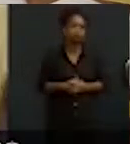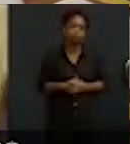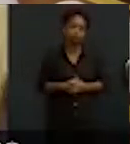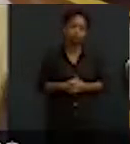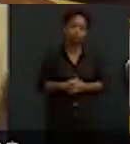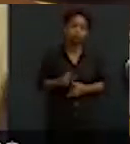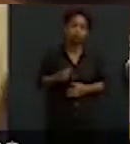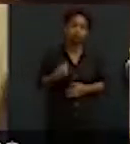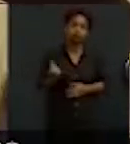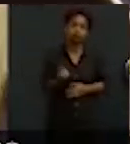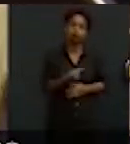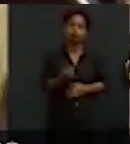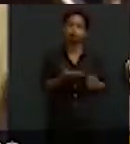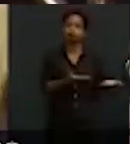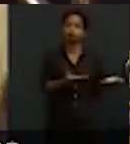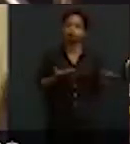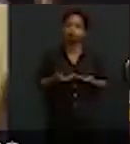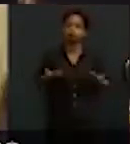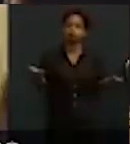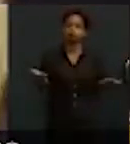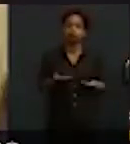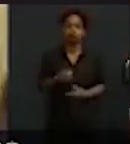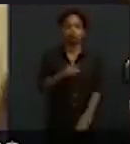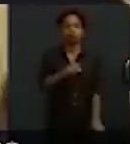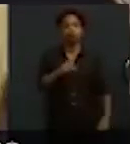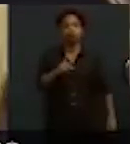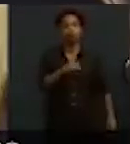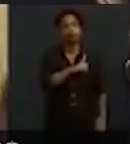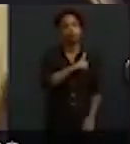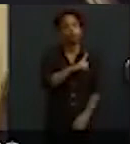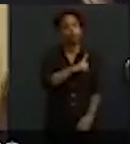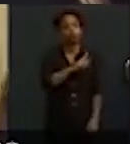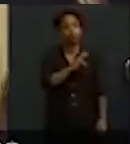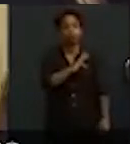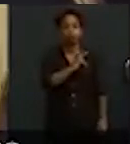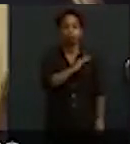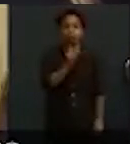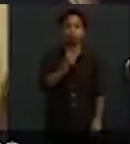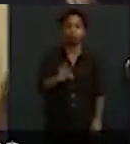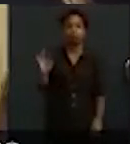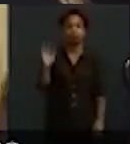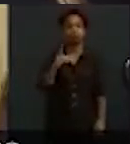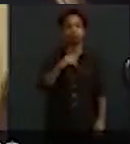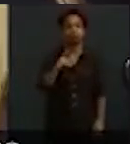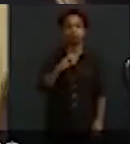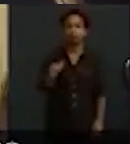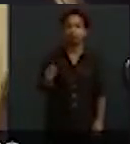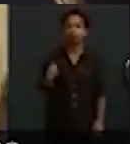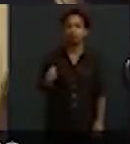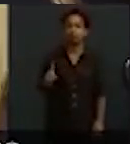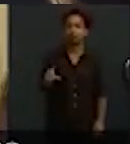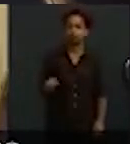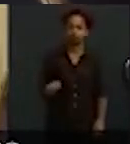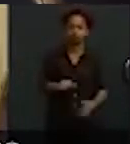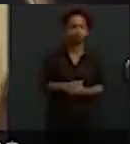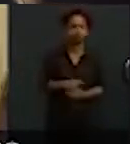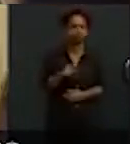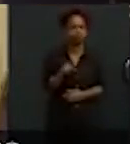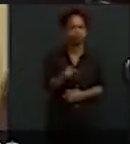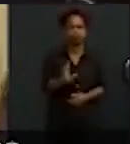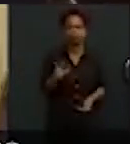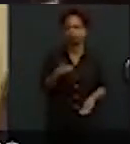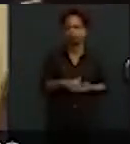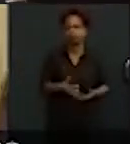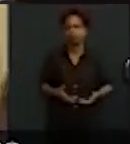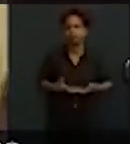Nosso próximo homenageado, o delegado de Polícia Federal, Carlos Henrique Oliveira de Souza, tem se